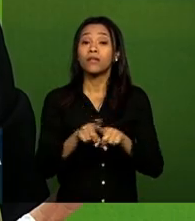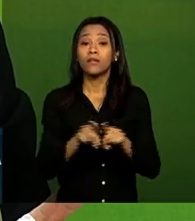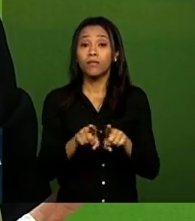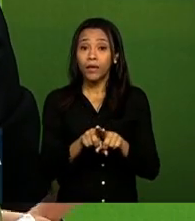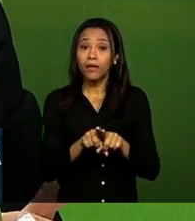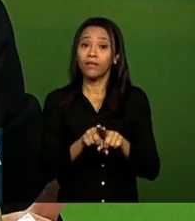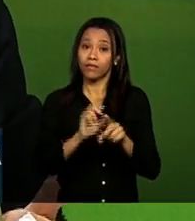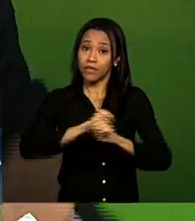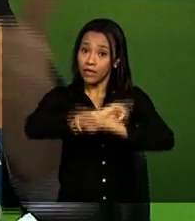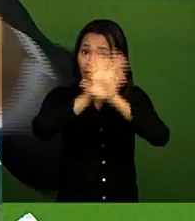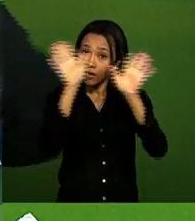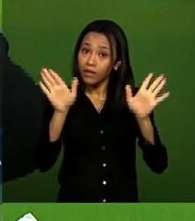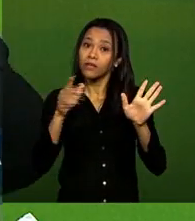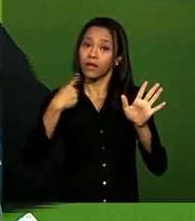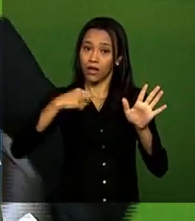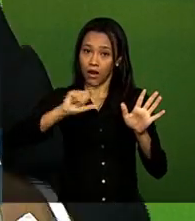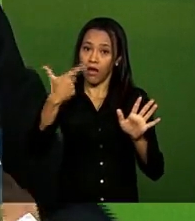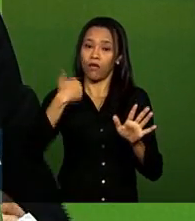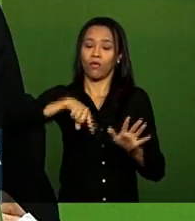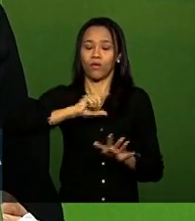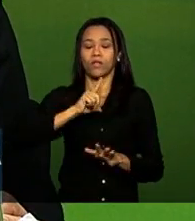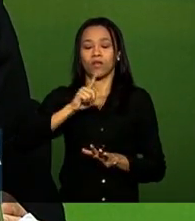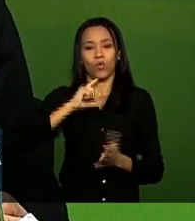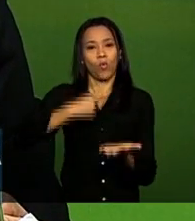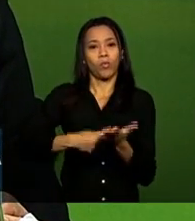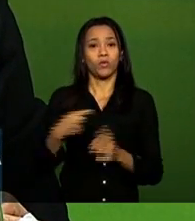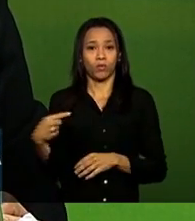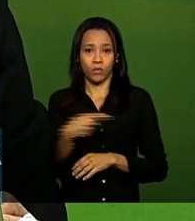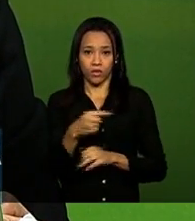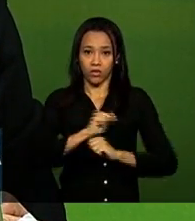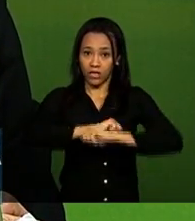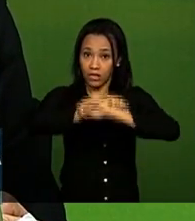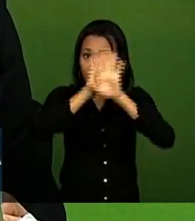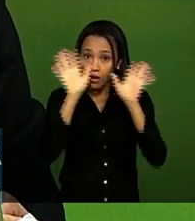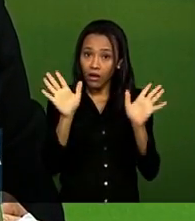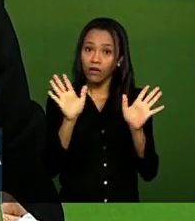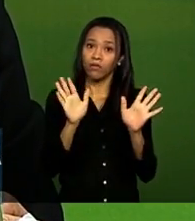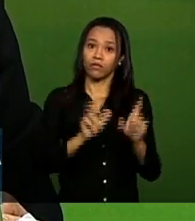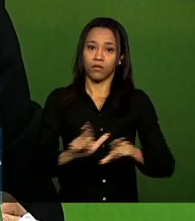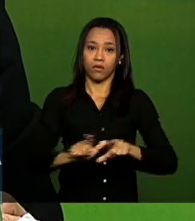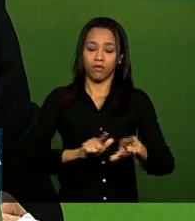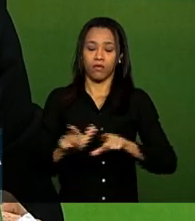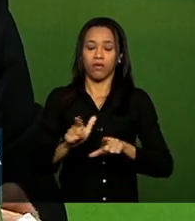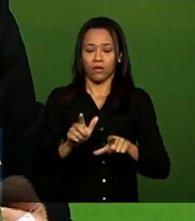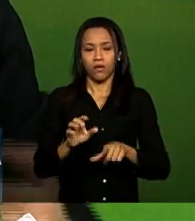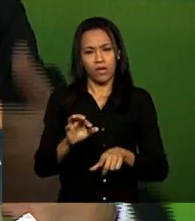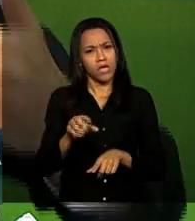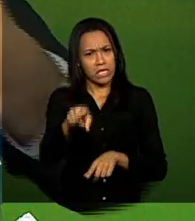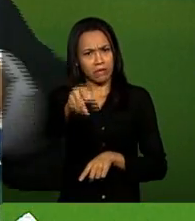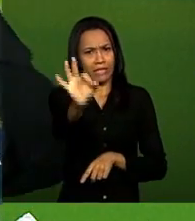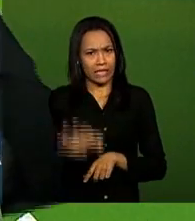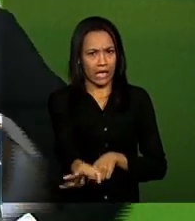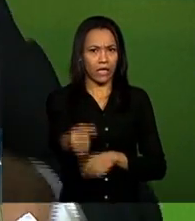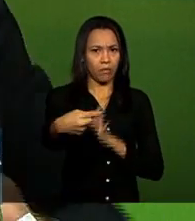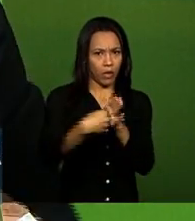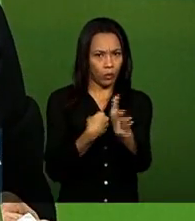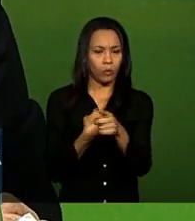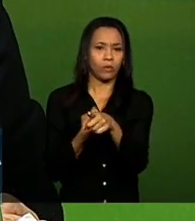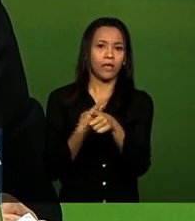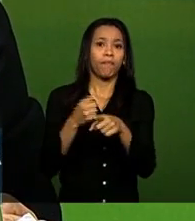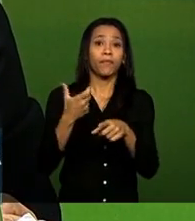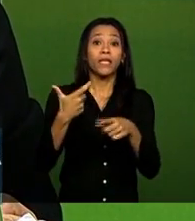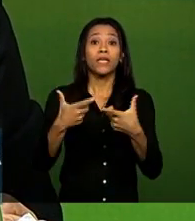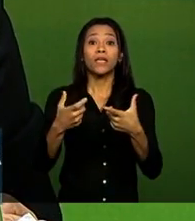Isto é evidente que nós temos compromisso com isso e eu penso sim que é correto quando tu traz que esses espaços